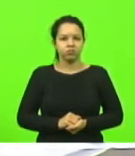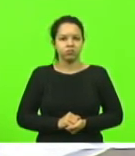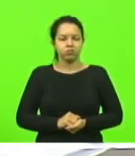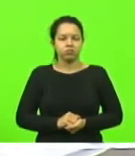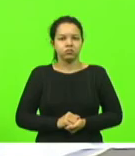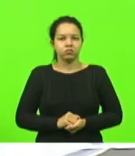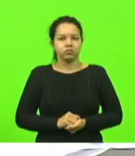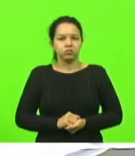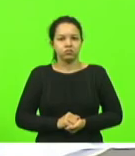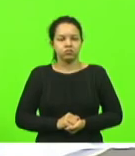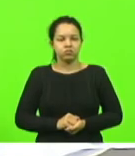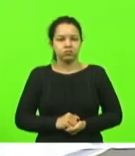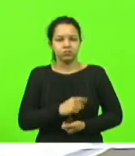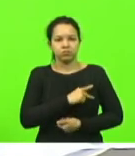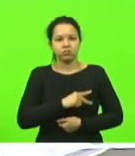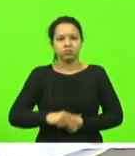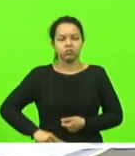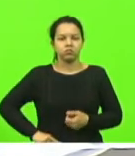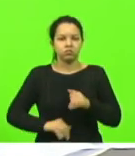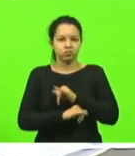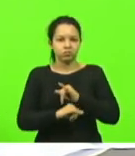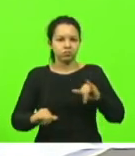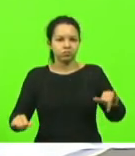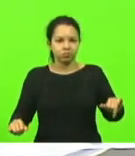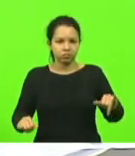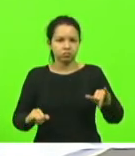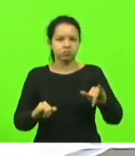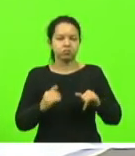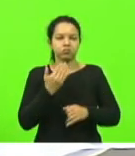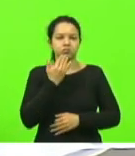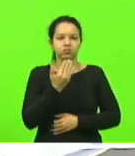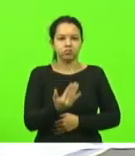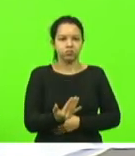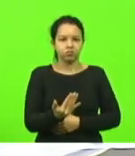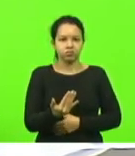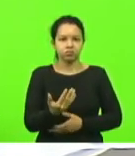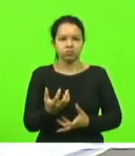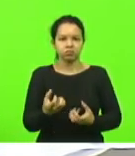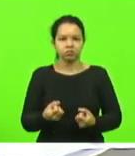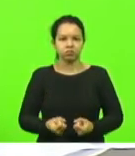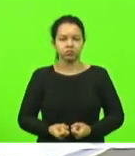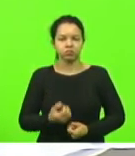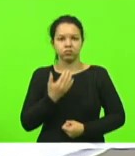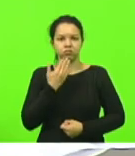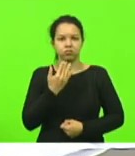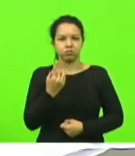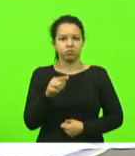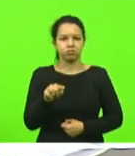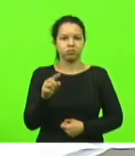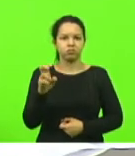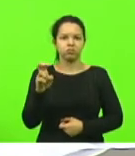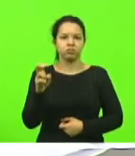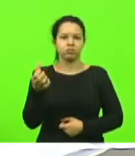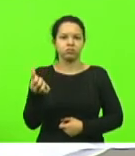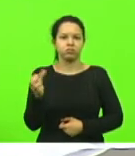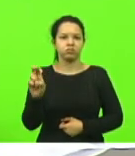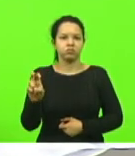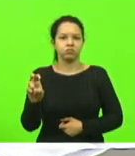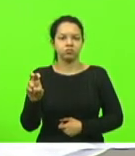Esta presidência comunica que defere os seguintes requerimentos. Requerimentos 1565